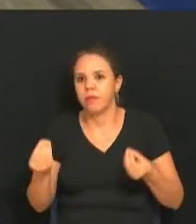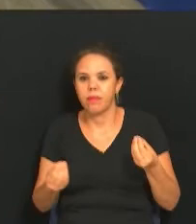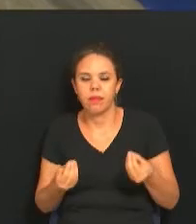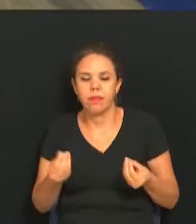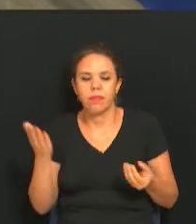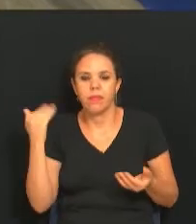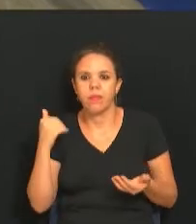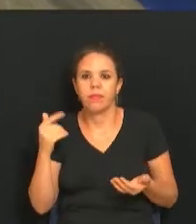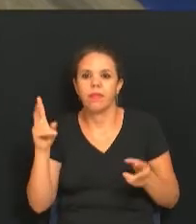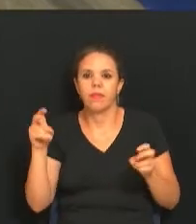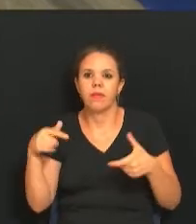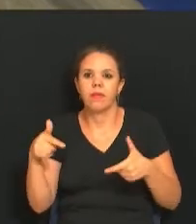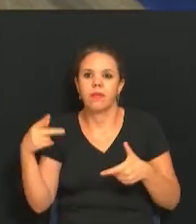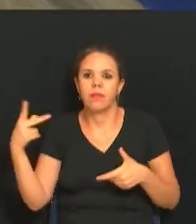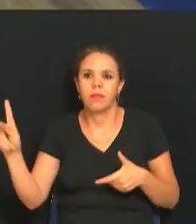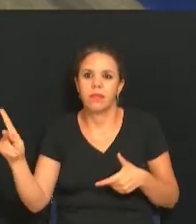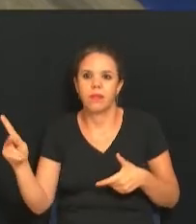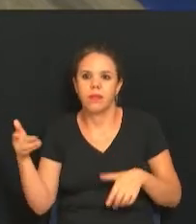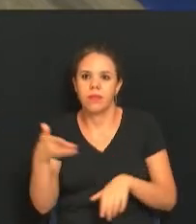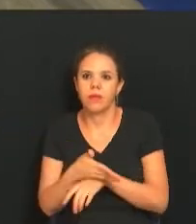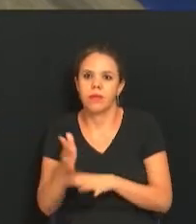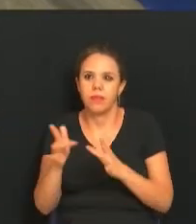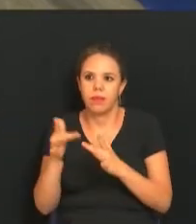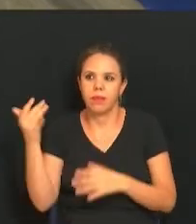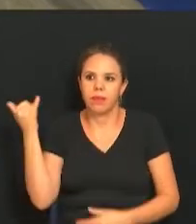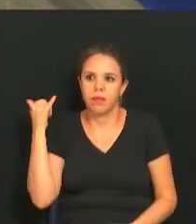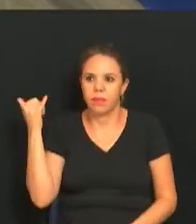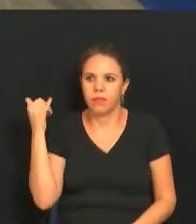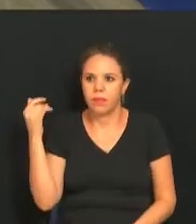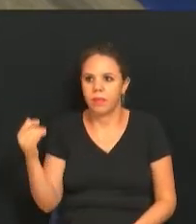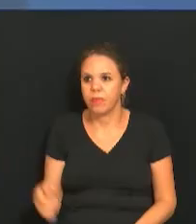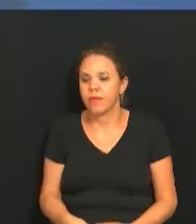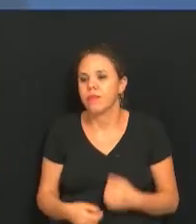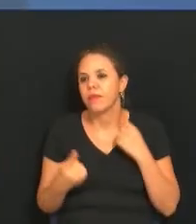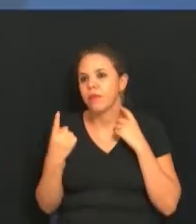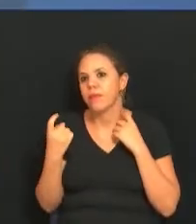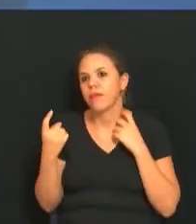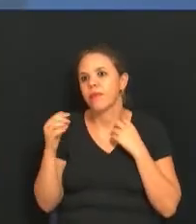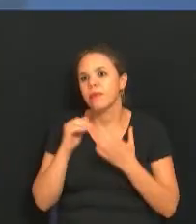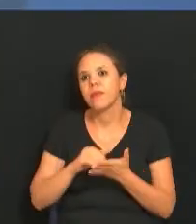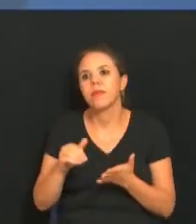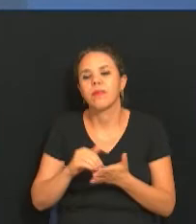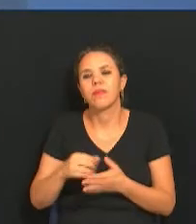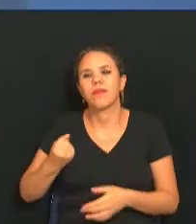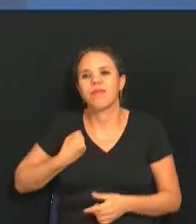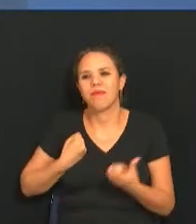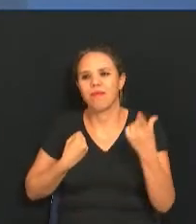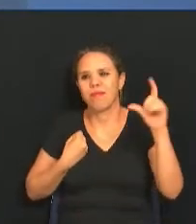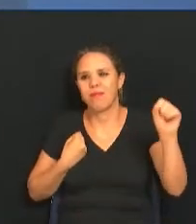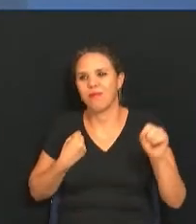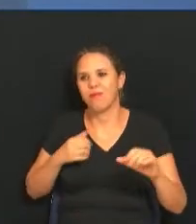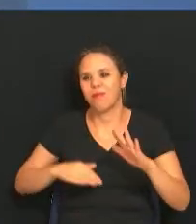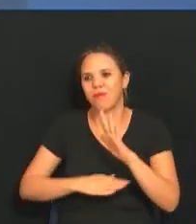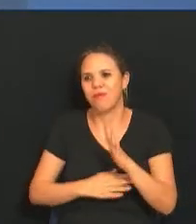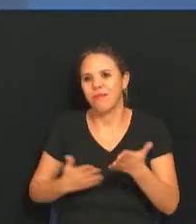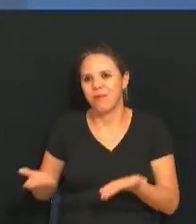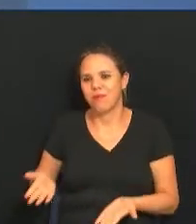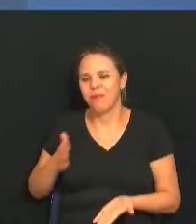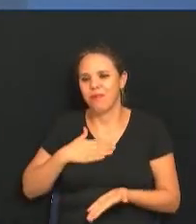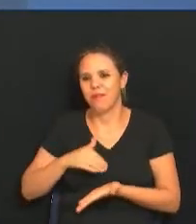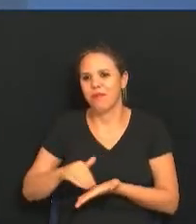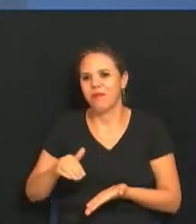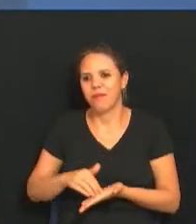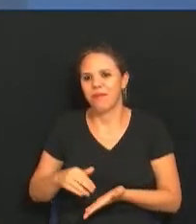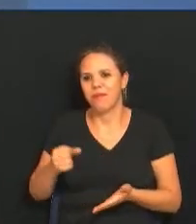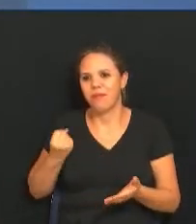mais sobre o seu trabalho? Como entrar em contato? Olha, o único gabinete que é 10 aqui na Câmara é o meu. Então, tem o gabinete